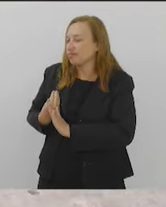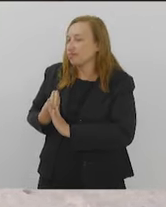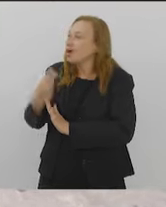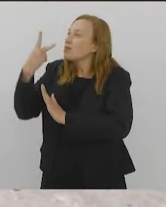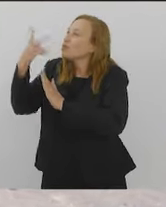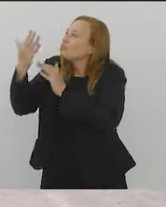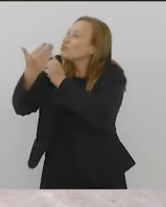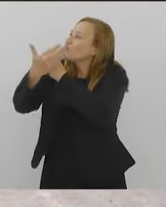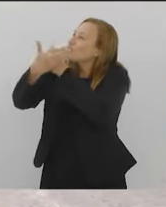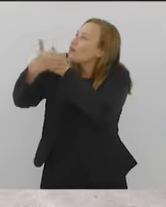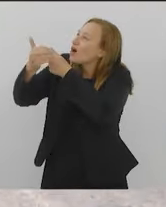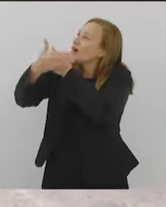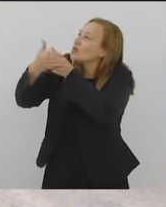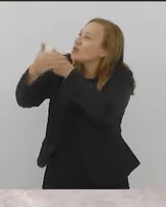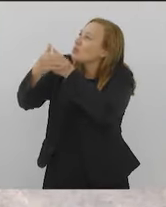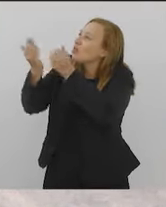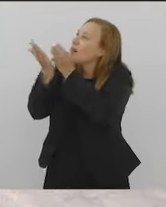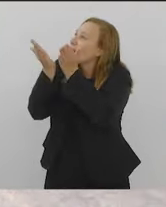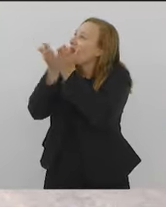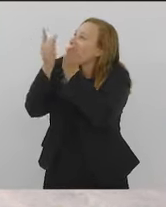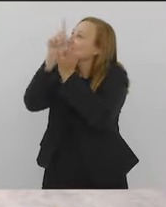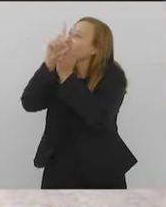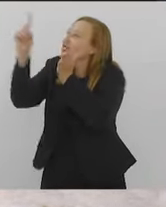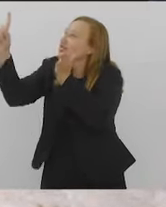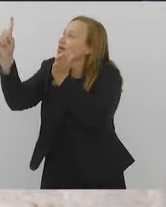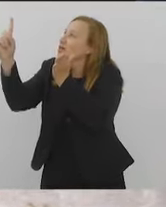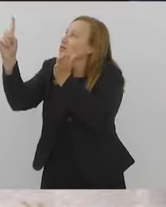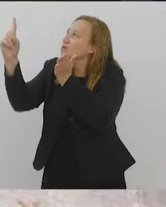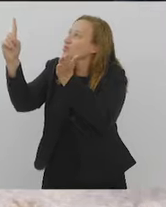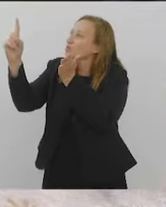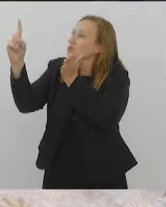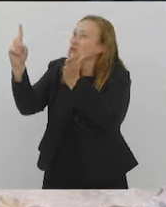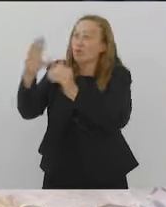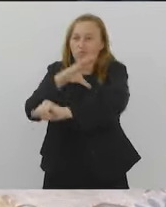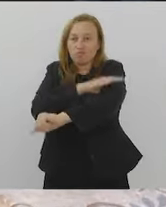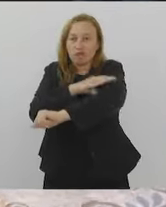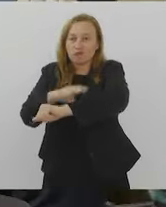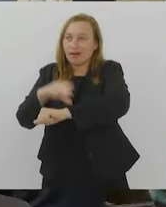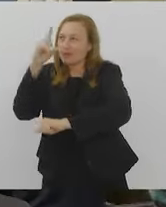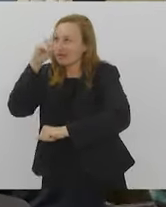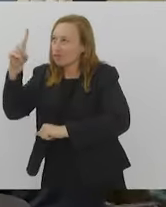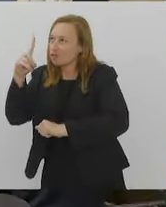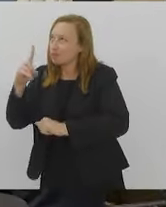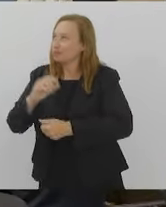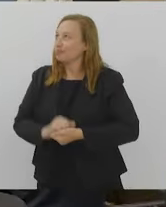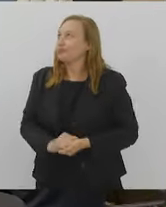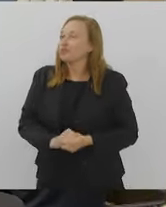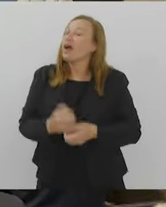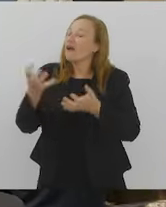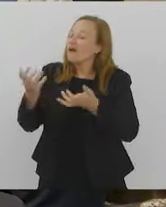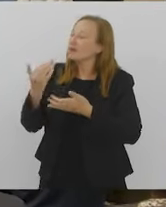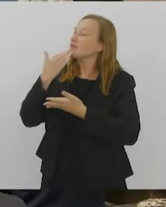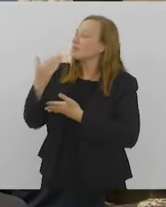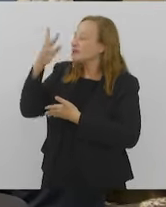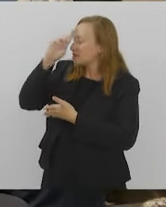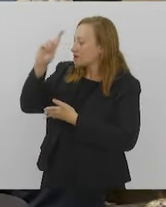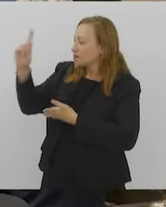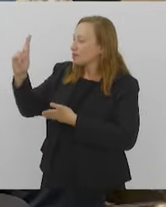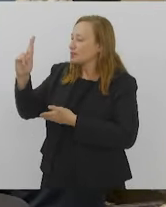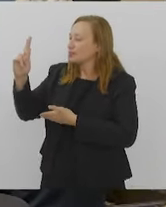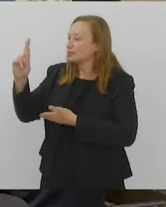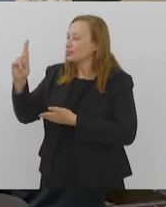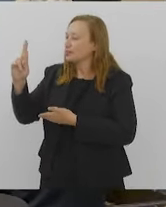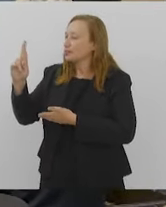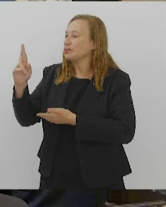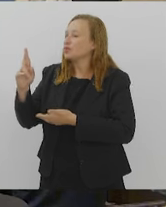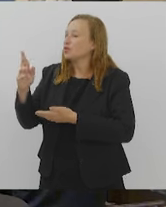carinho com a tua palavra, com a denominação Assembleia de Deus. Queremos te pedir, Senhor, que